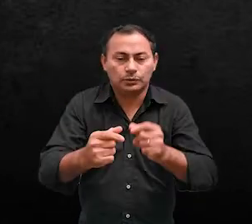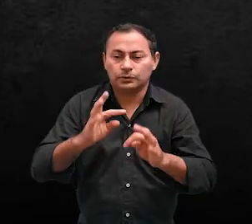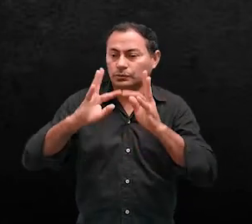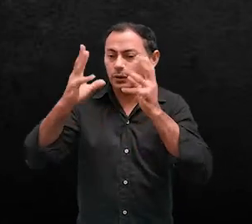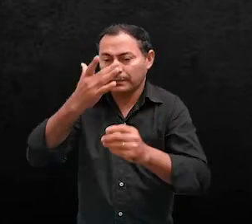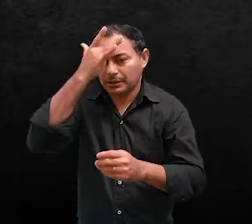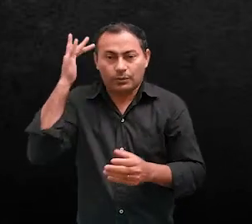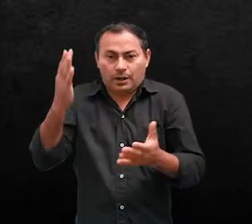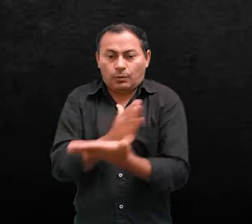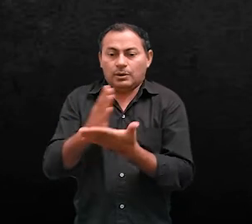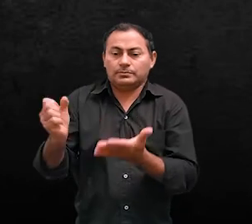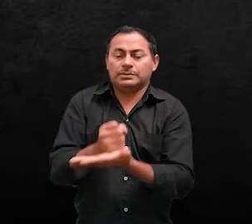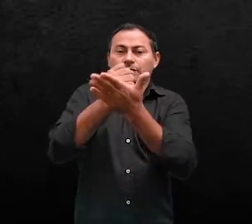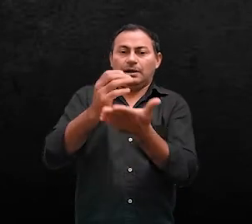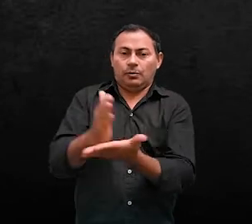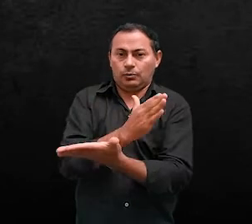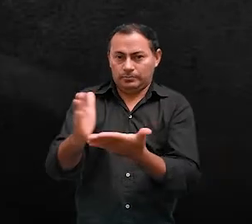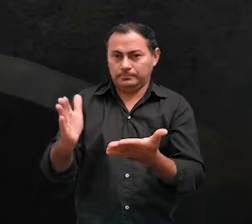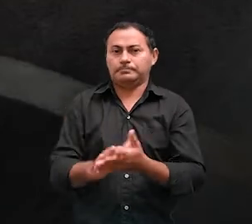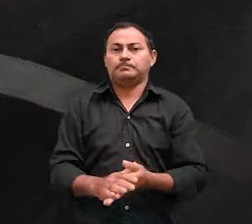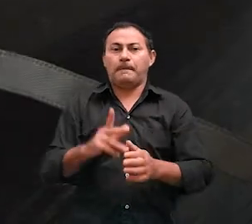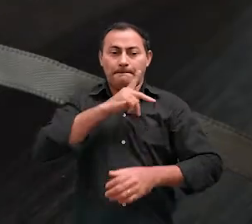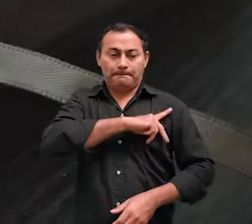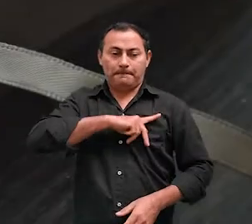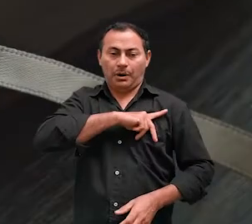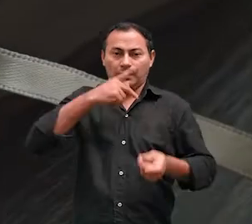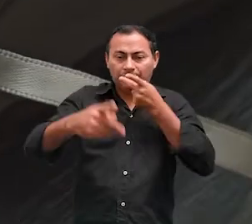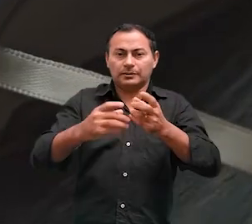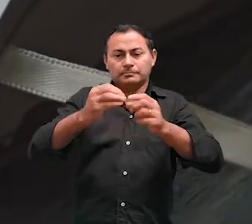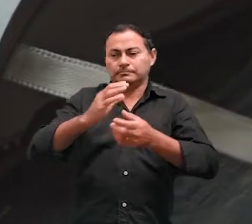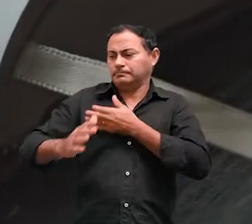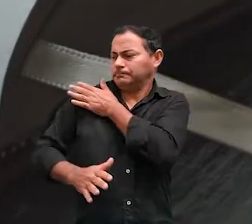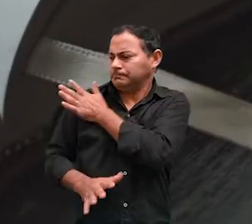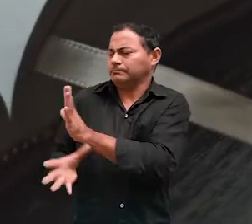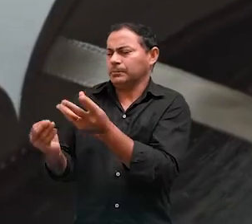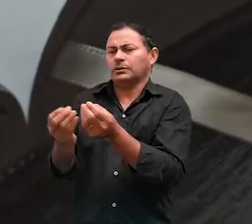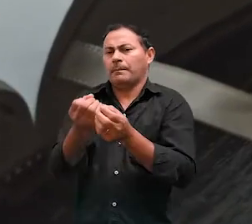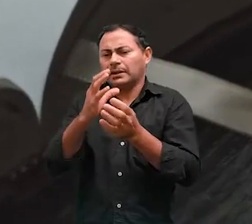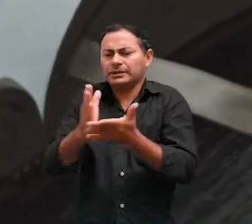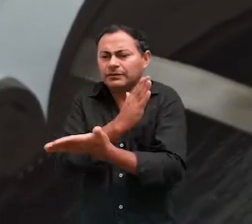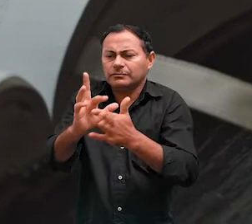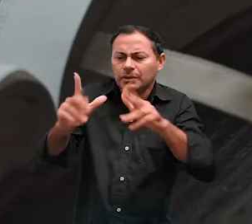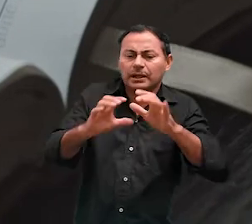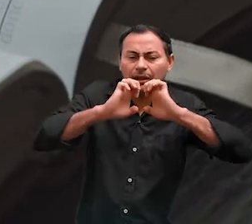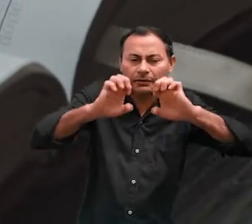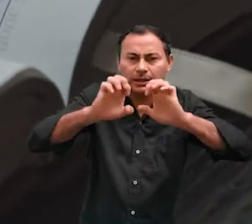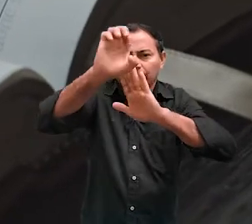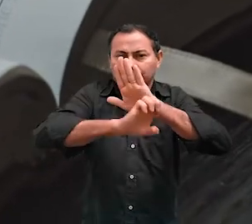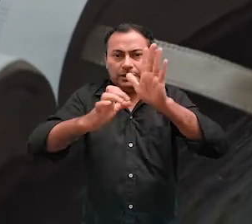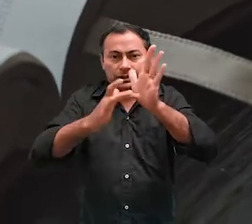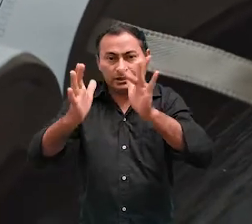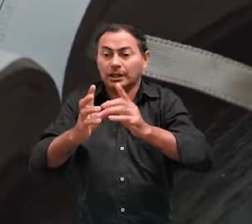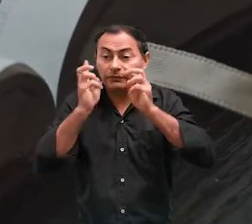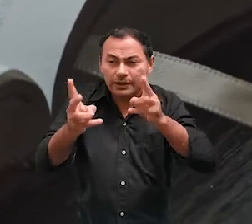tudo para com todos para de alguma forma salvar alguns Paulo estava dizendo que discriminava muito bem para quem pregar o